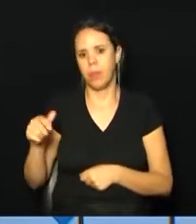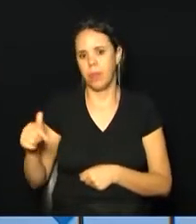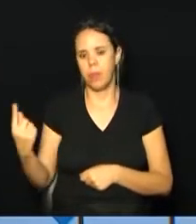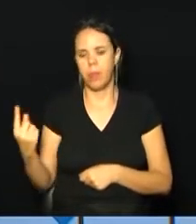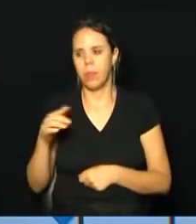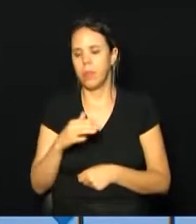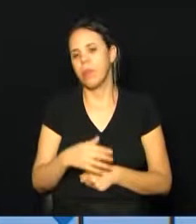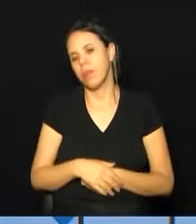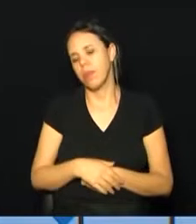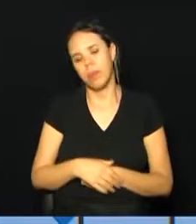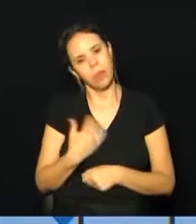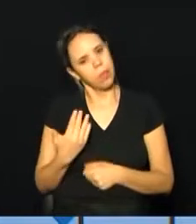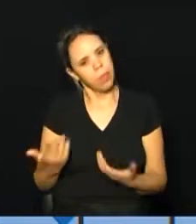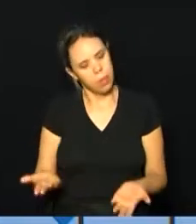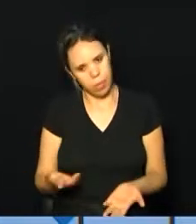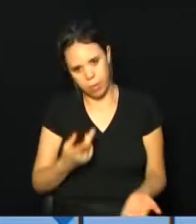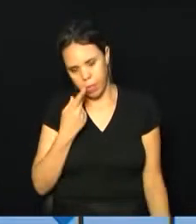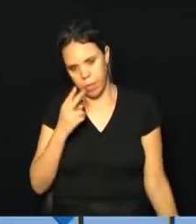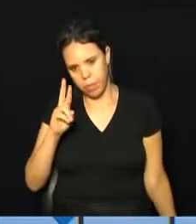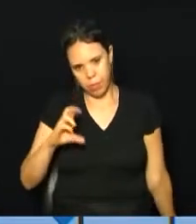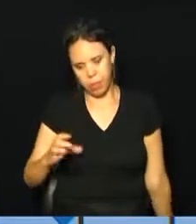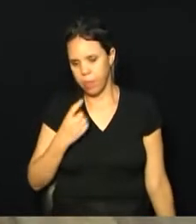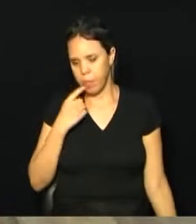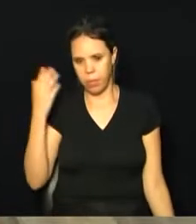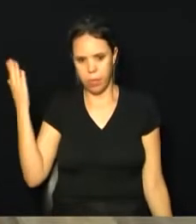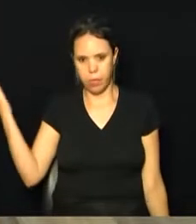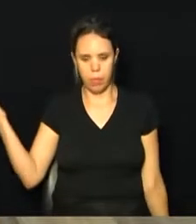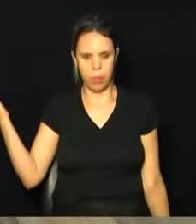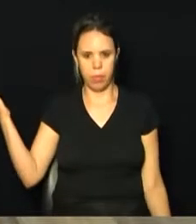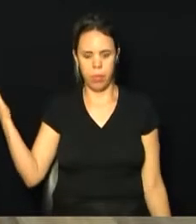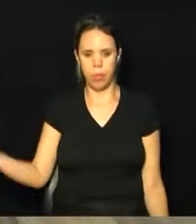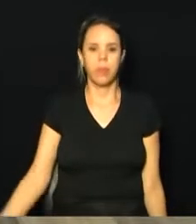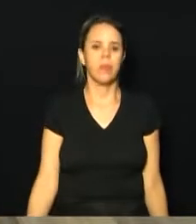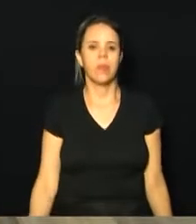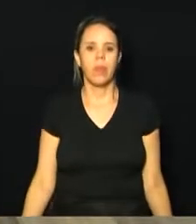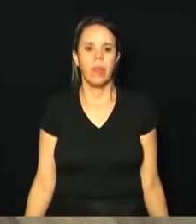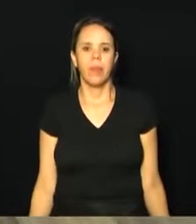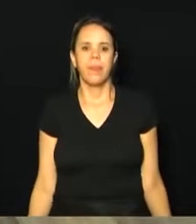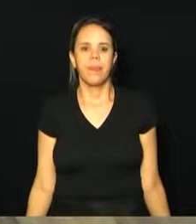154.571 óbitos. Agora a gente vai falar da região metropolitana de Campinas. São